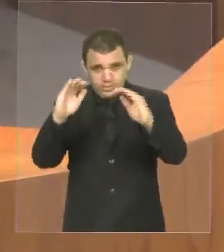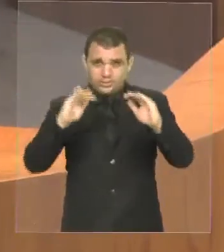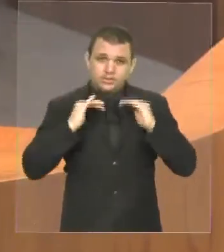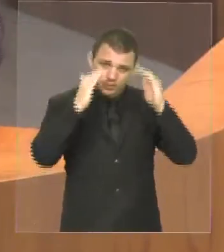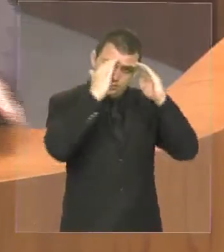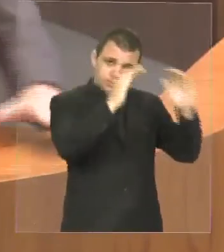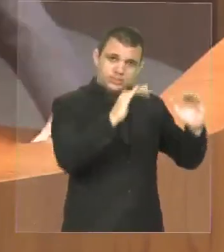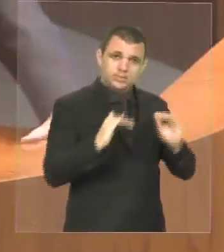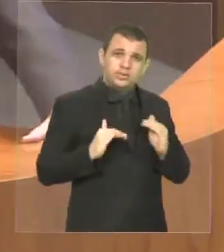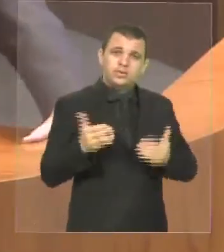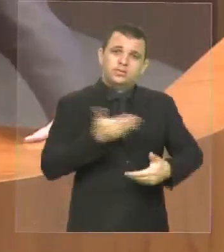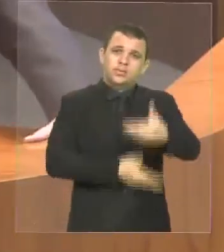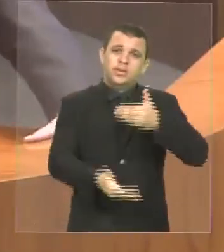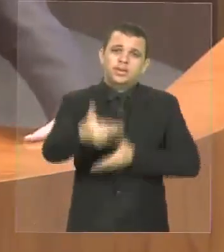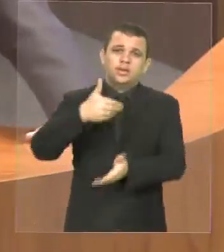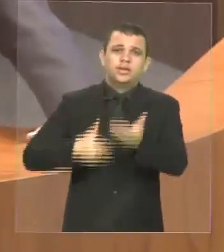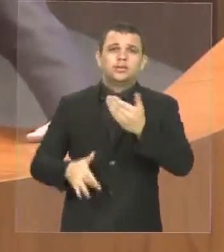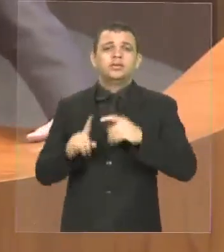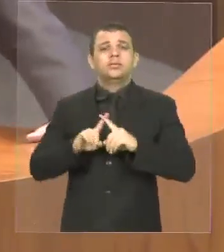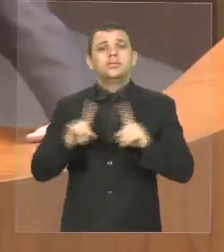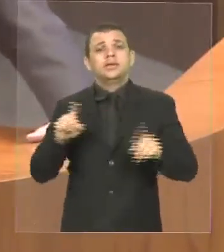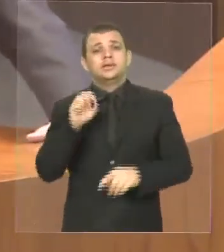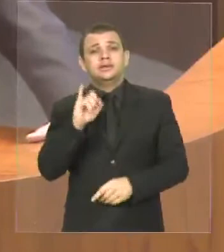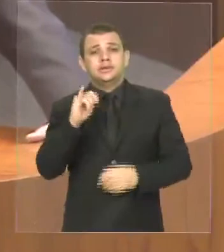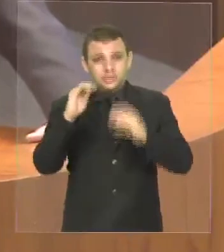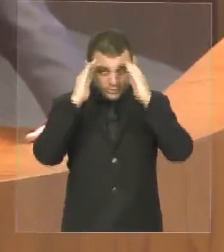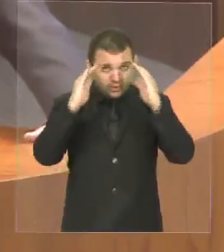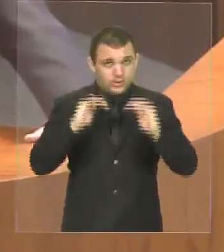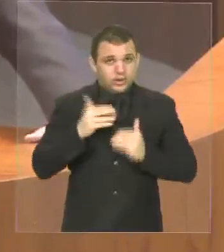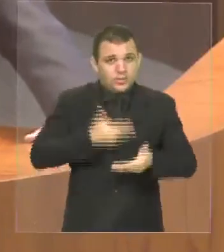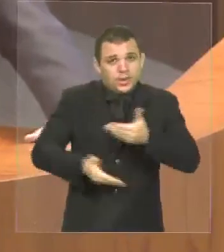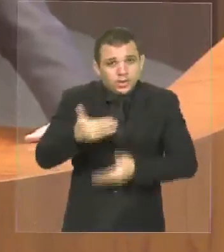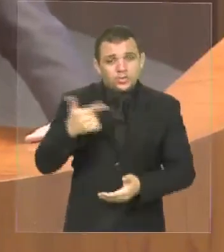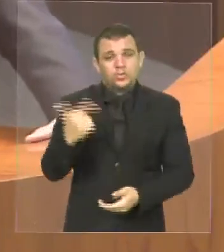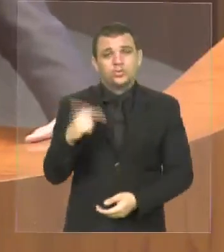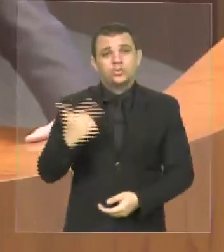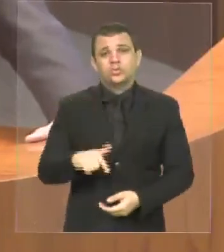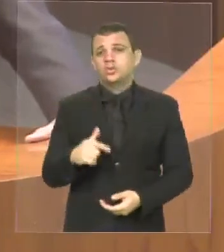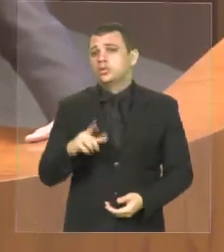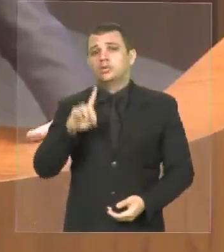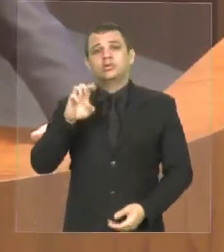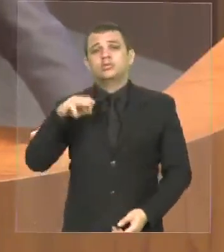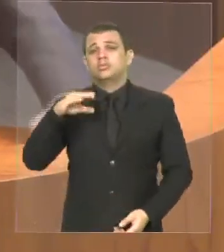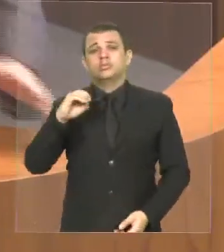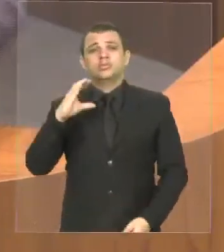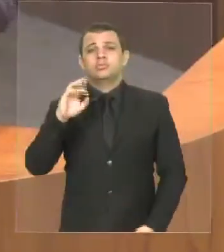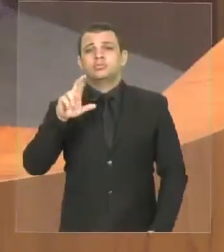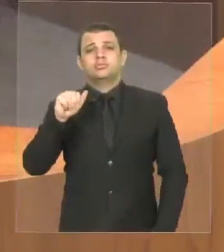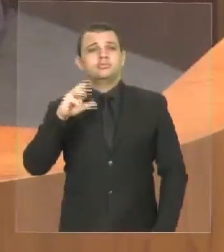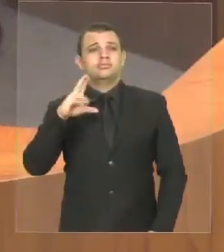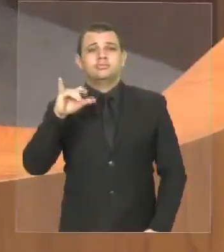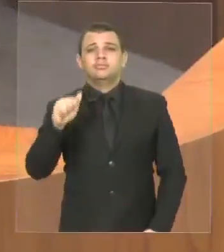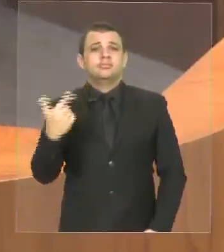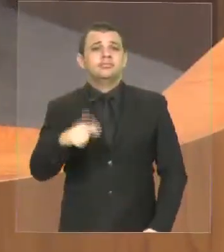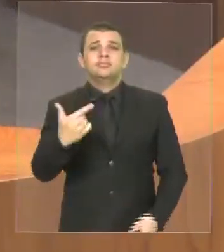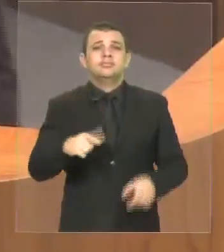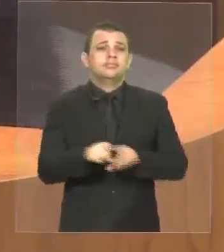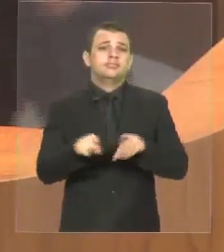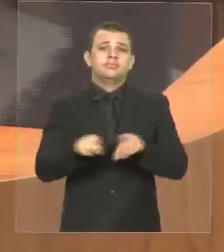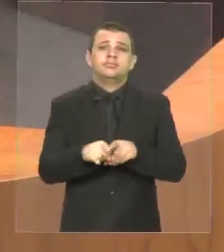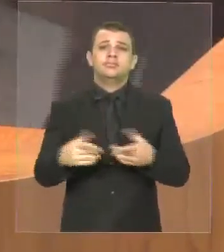democracia e não tem esse respeito pelo poder legislativo, executivo e o judiciário. Então, a minha